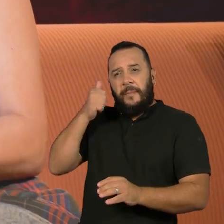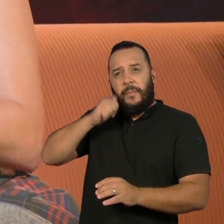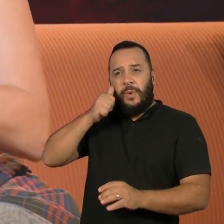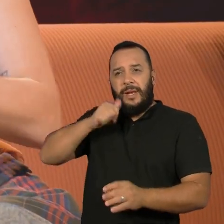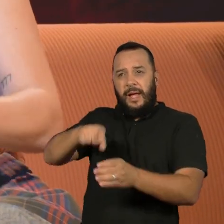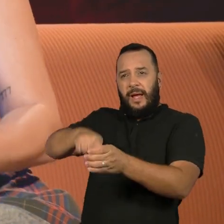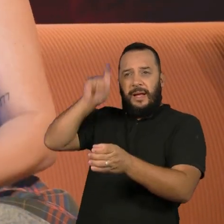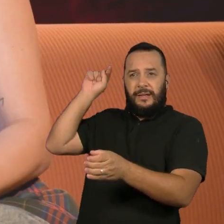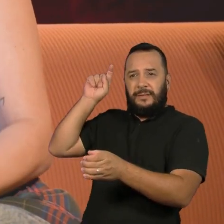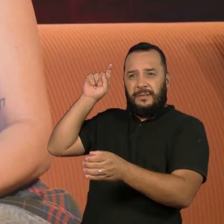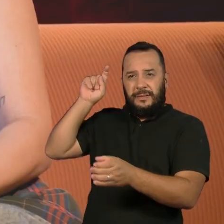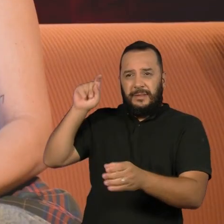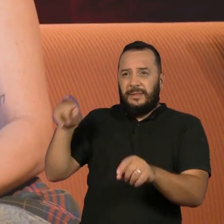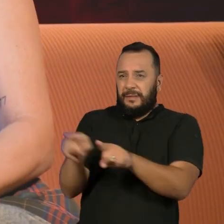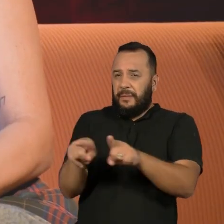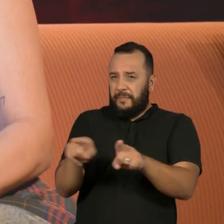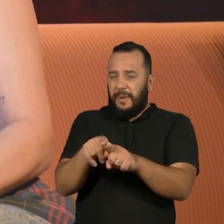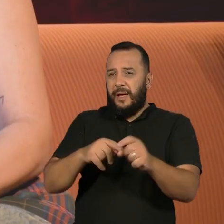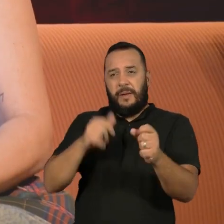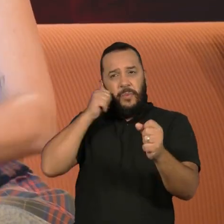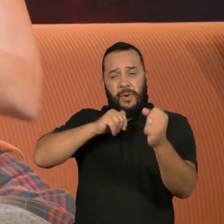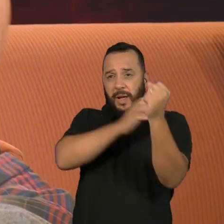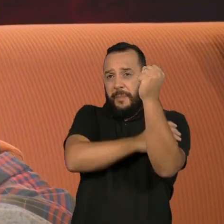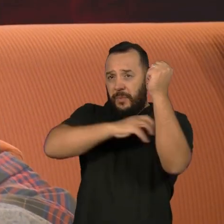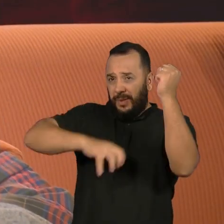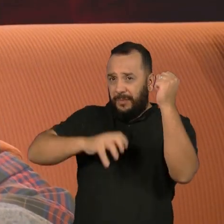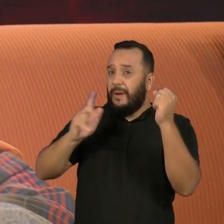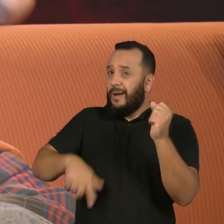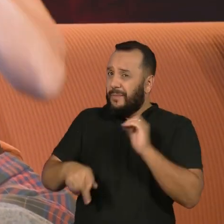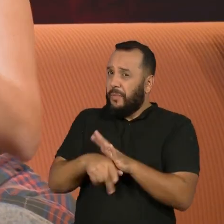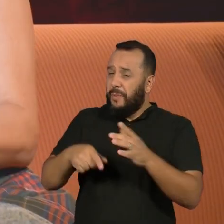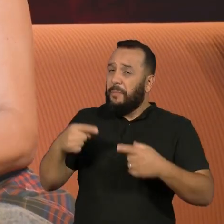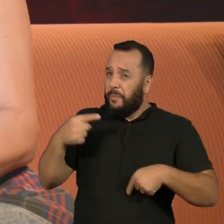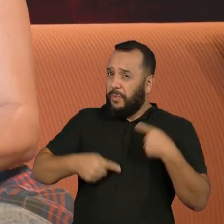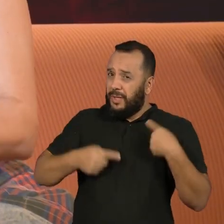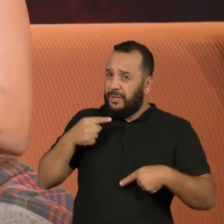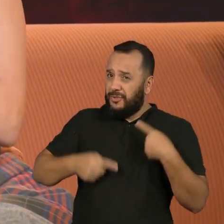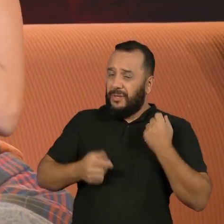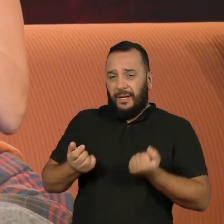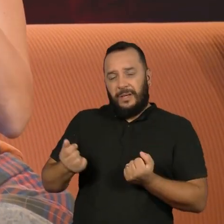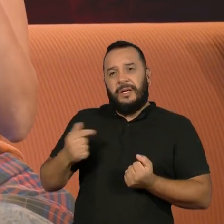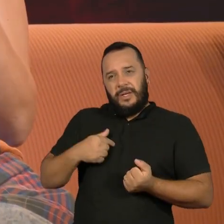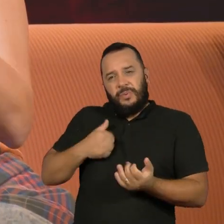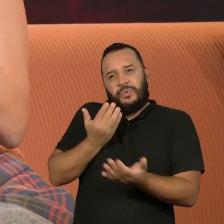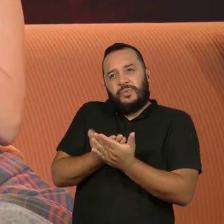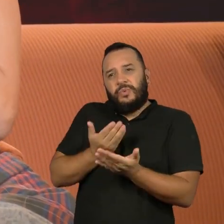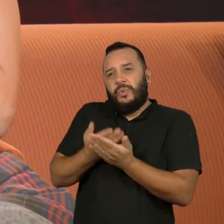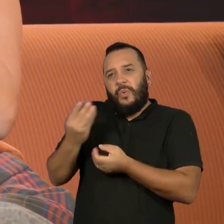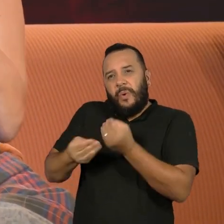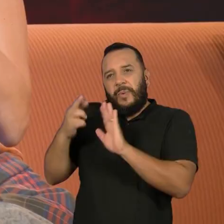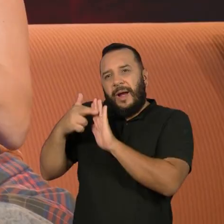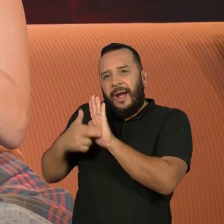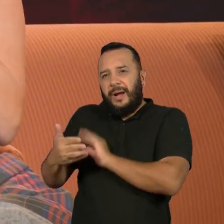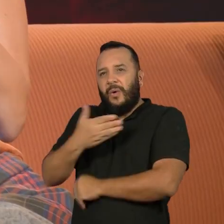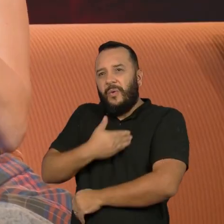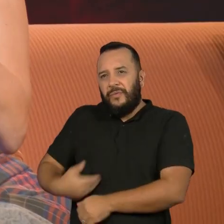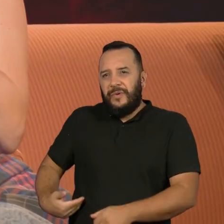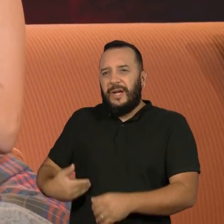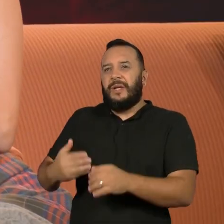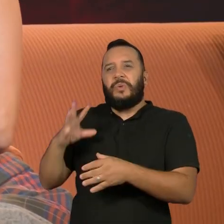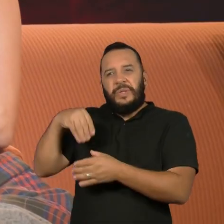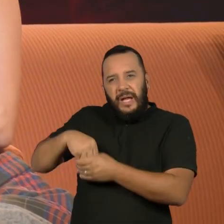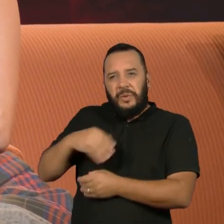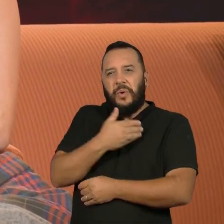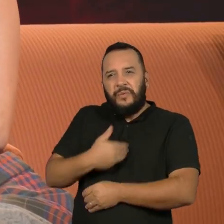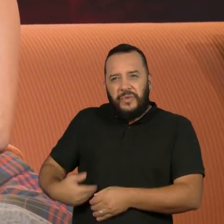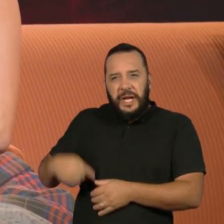do empoderamento da mulher. Isso tudo é político, né? Quando eu estudei ciência política, a gente estuda sistemas de governo, toda coisa, né, do governo e tudo